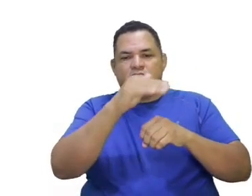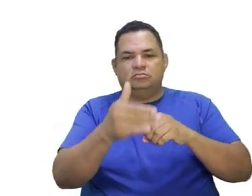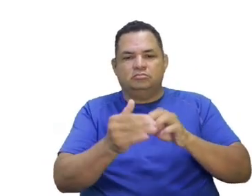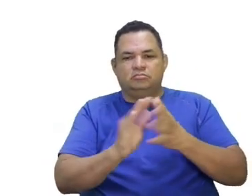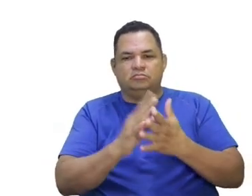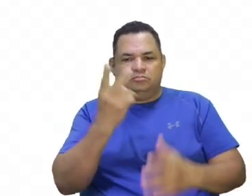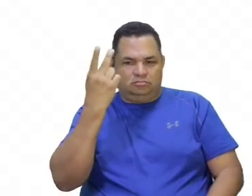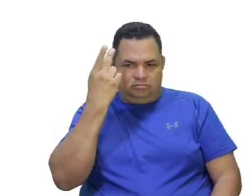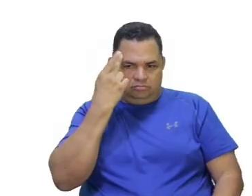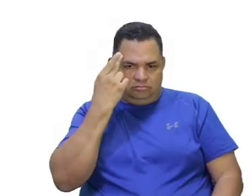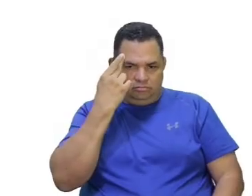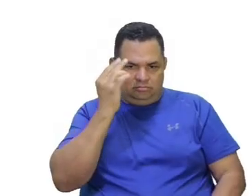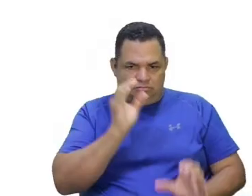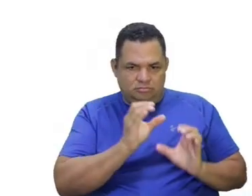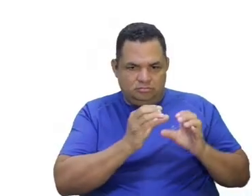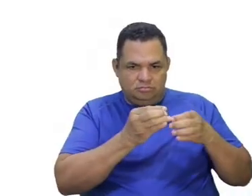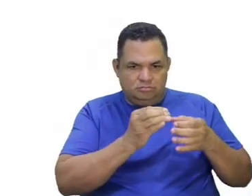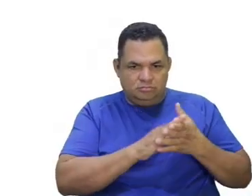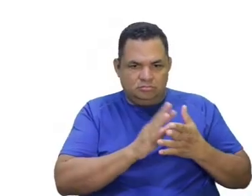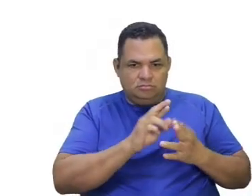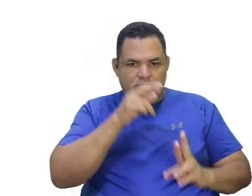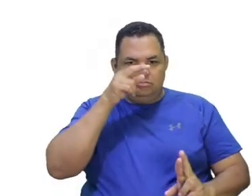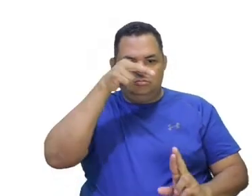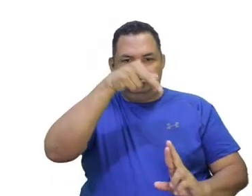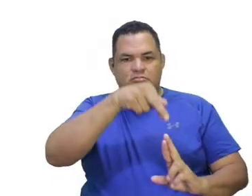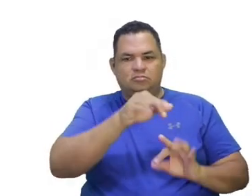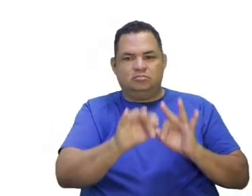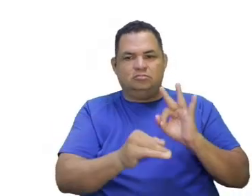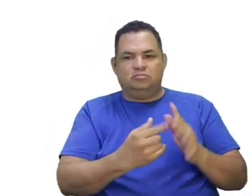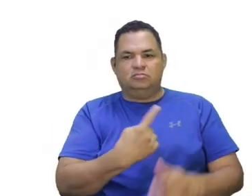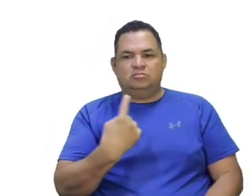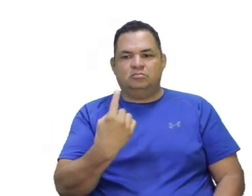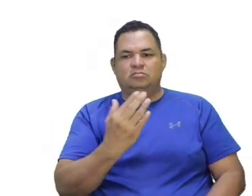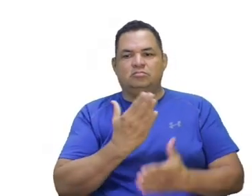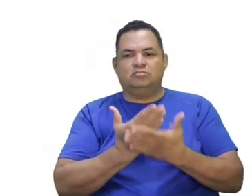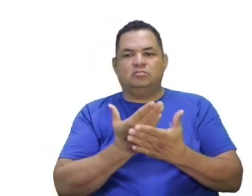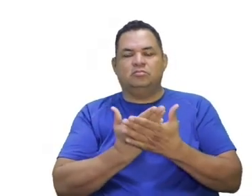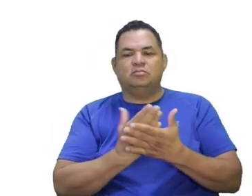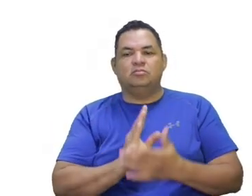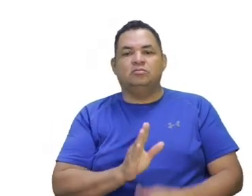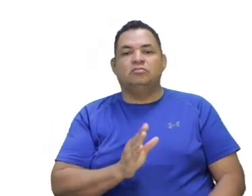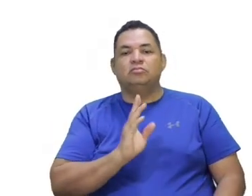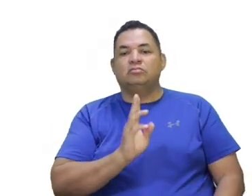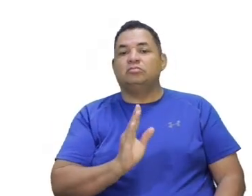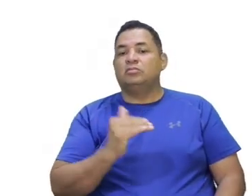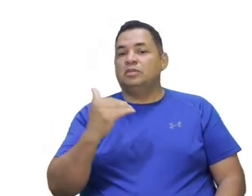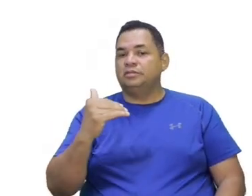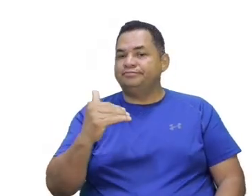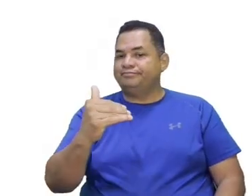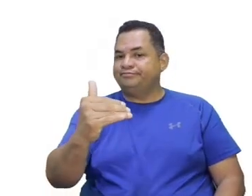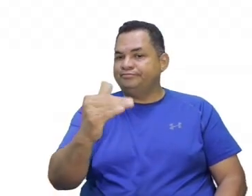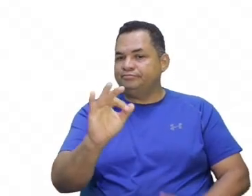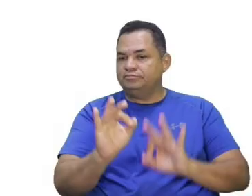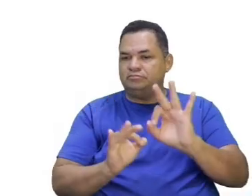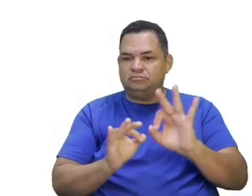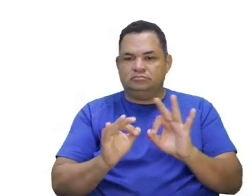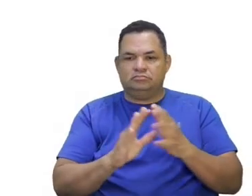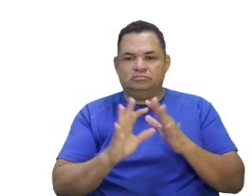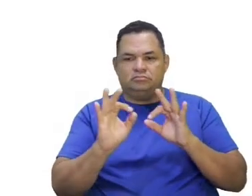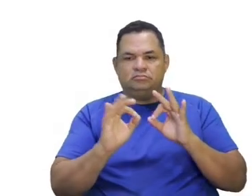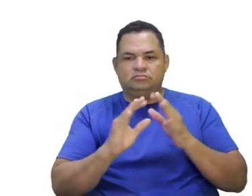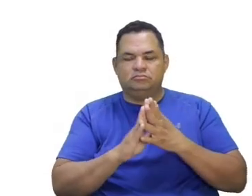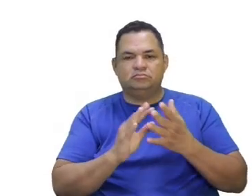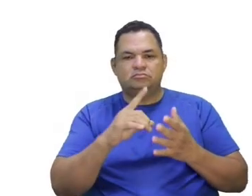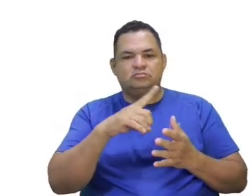Então, normalmente, os grupos de referência que vocês vão conhecer nas próximas aulas, eles estão todos organizados